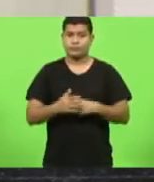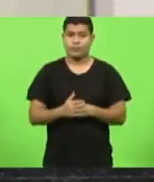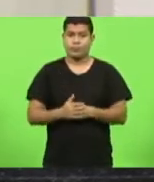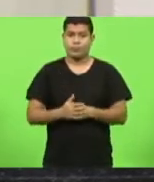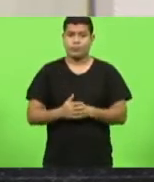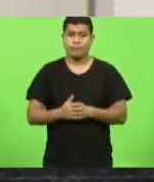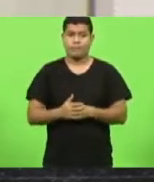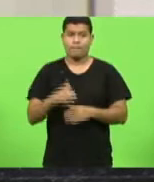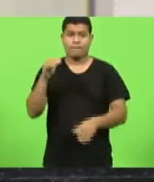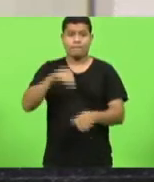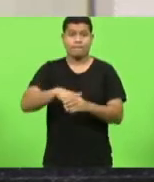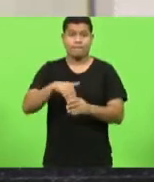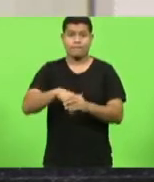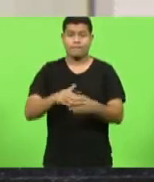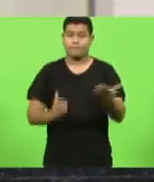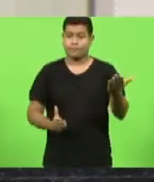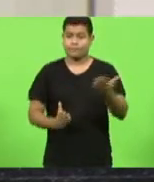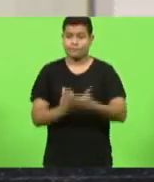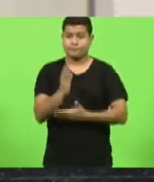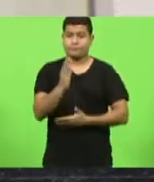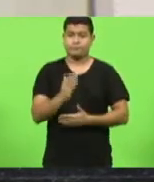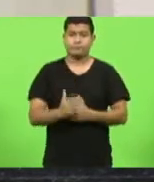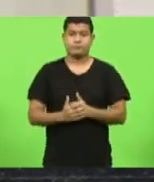em votação aprovado